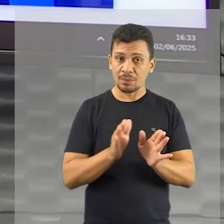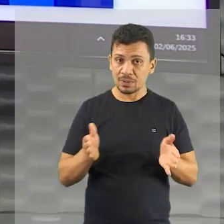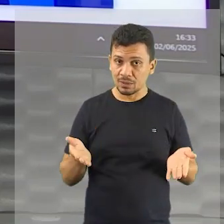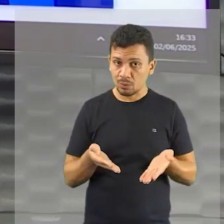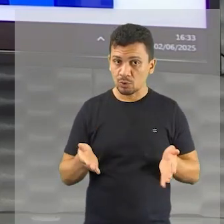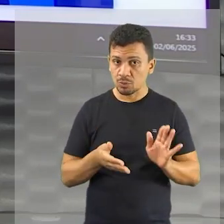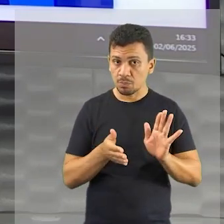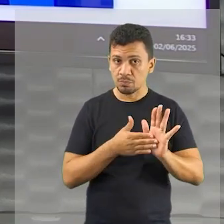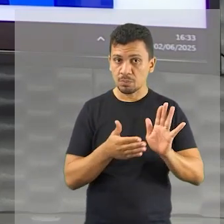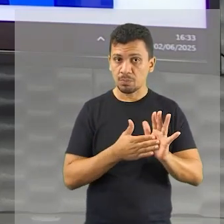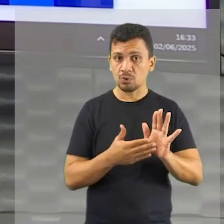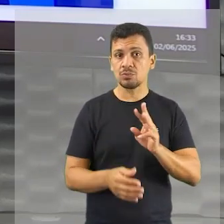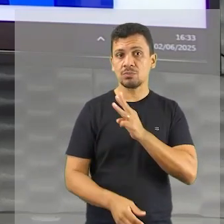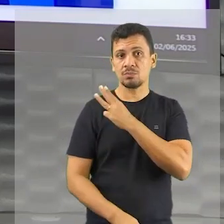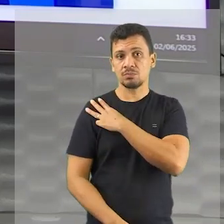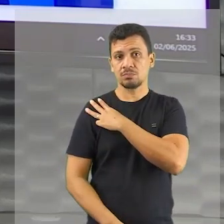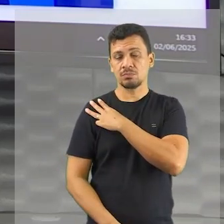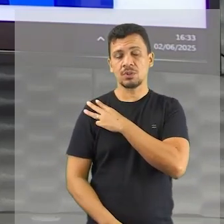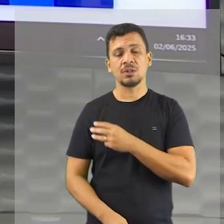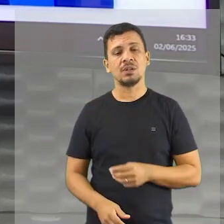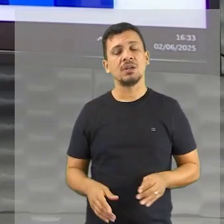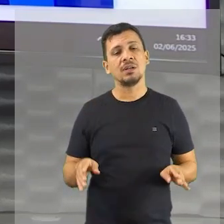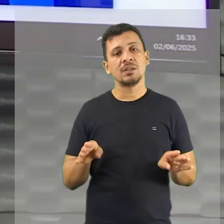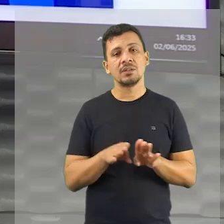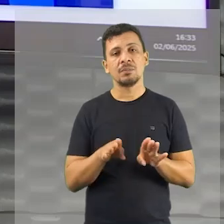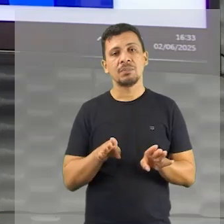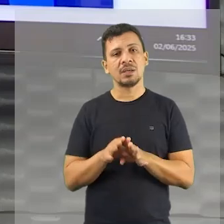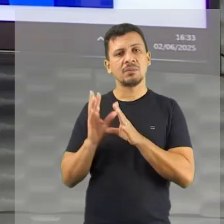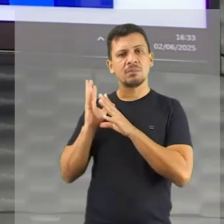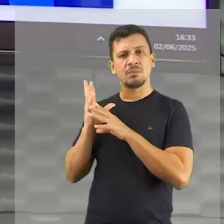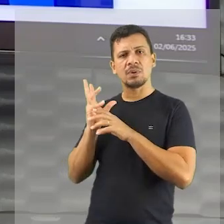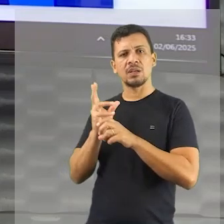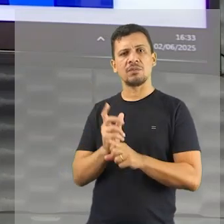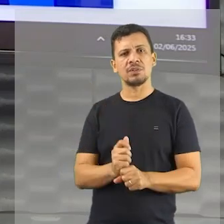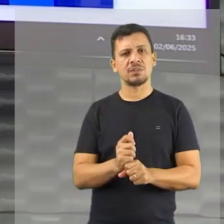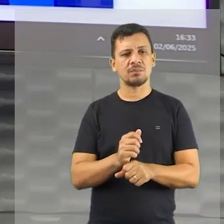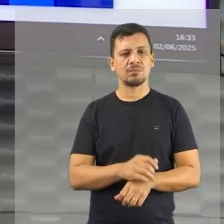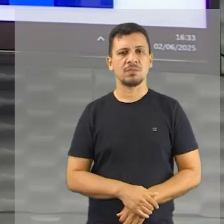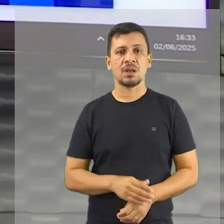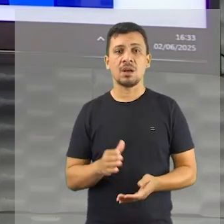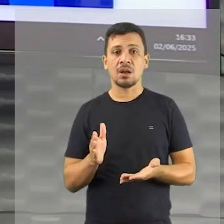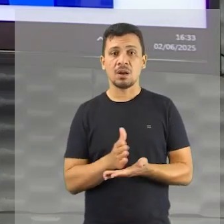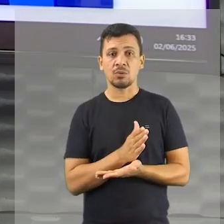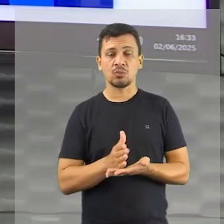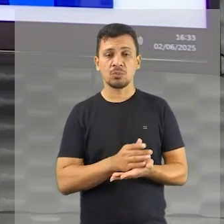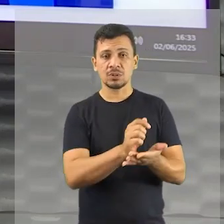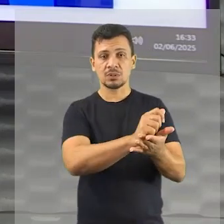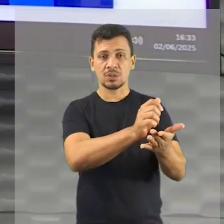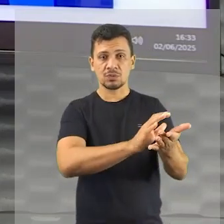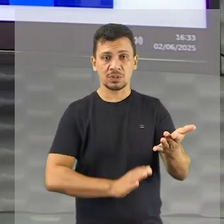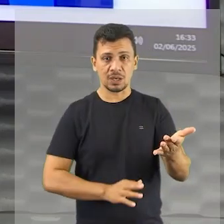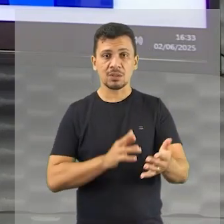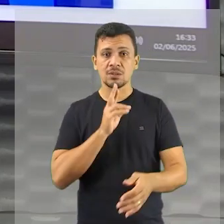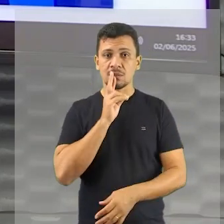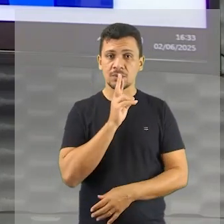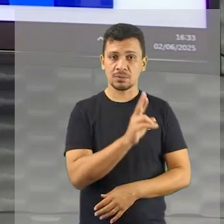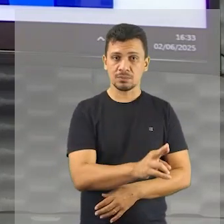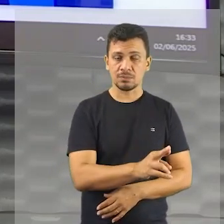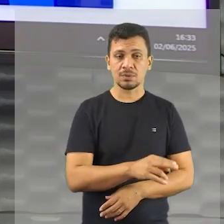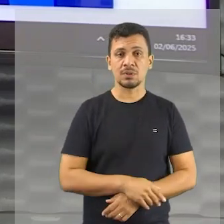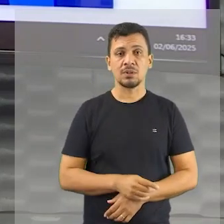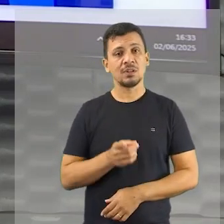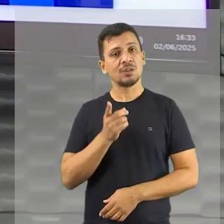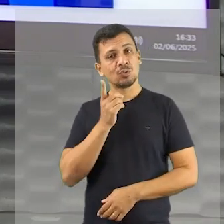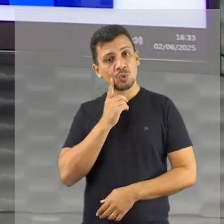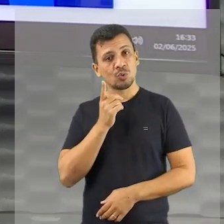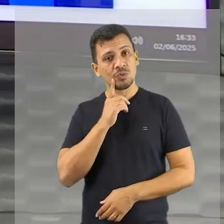nossa rede para a terceira série, e nós vamos fazer uma revisão. Vamos fazer algumas atividades, algumas questões, tá? Vamos tirar